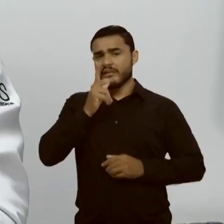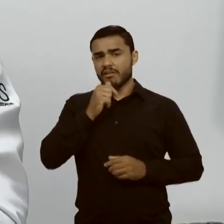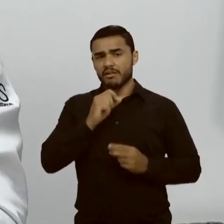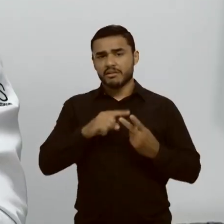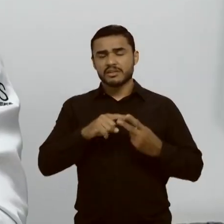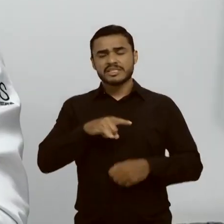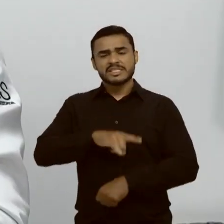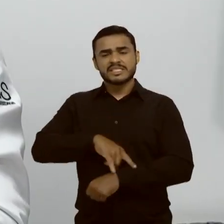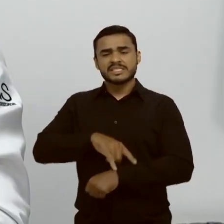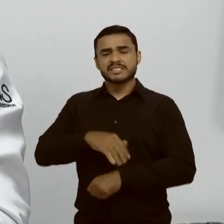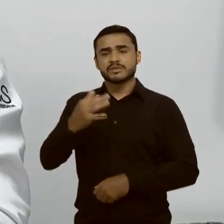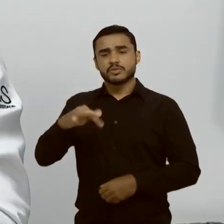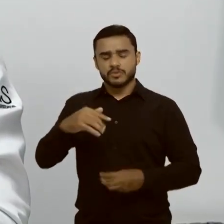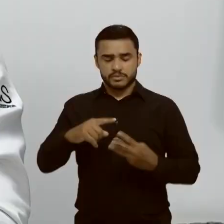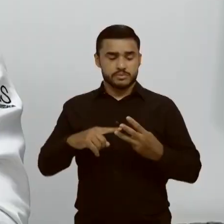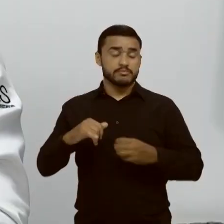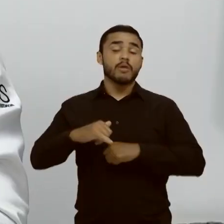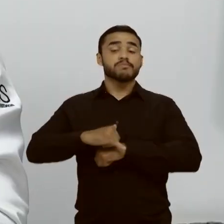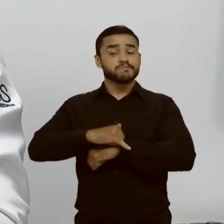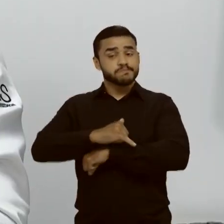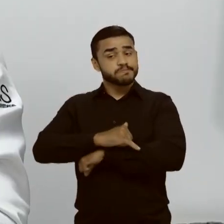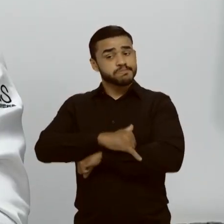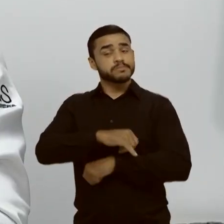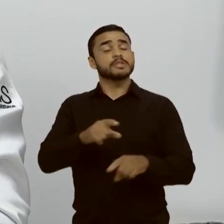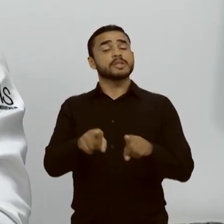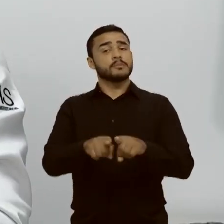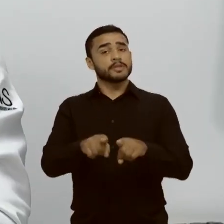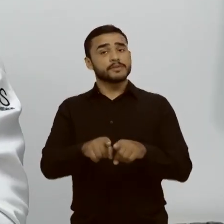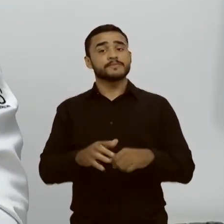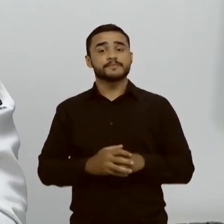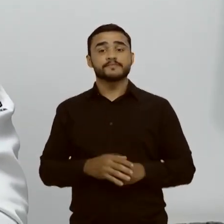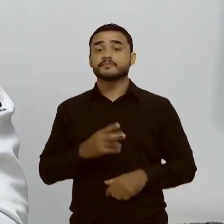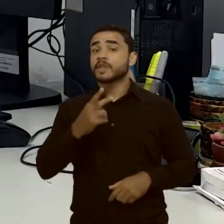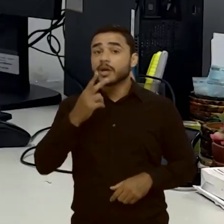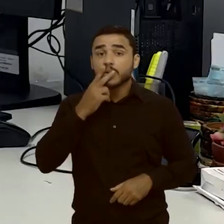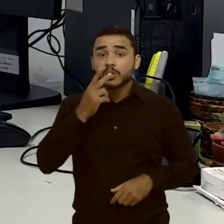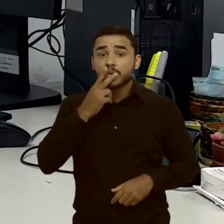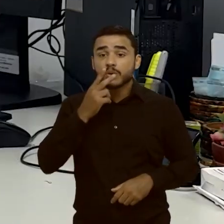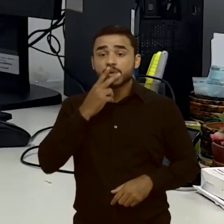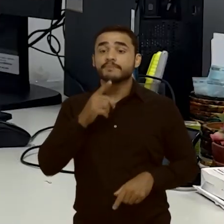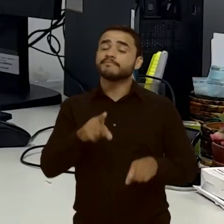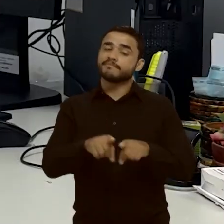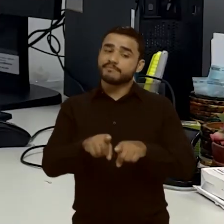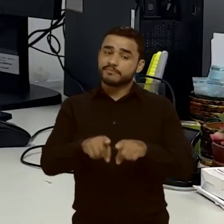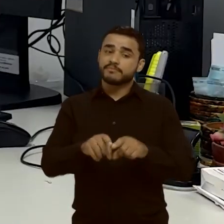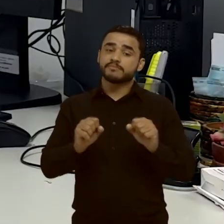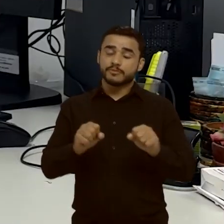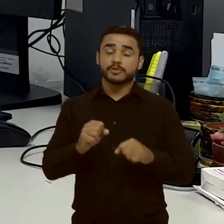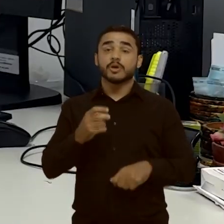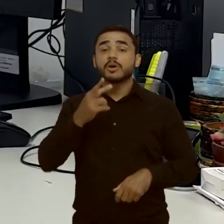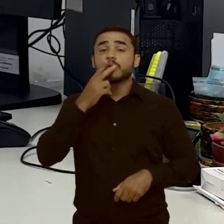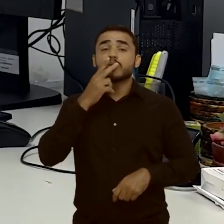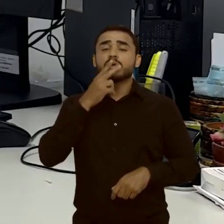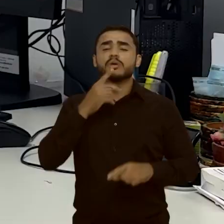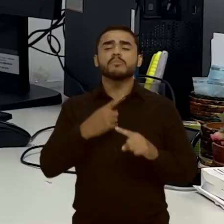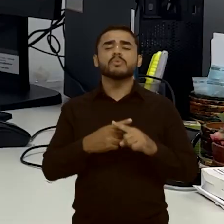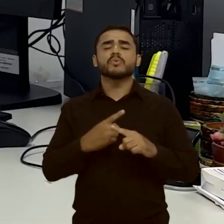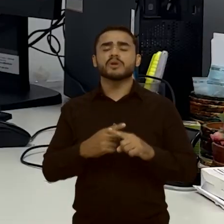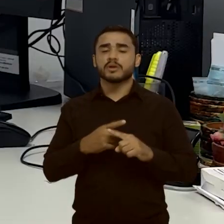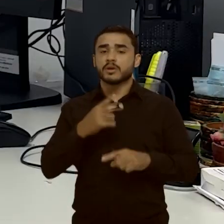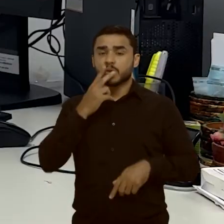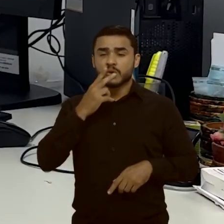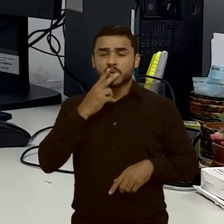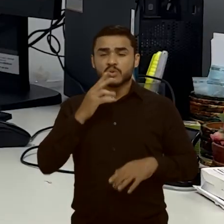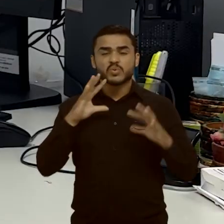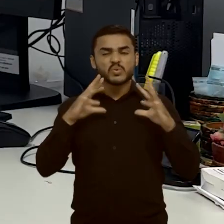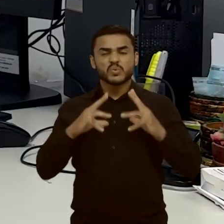urinar. Obesidade é uma das principais causas também relacionadas. O tabagismo, o que acontece é que o cigarro ele causa uma inflamação, né, em todo o corpo.